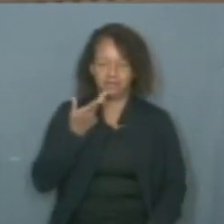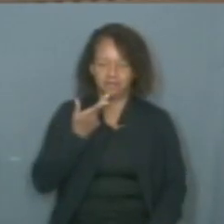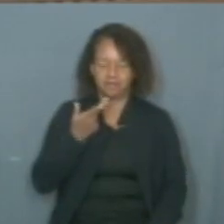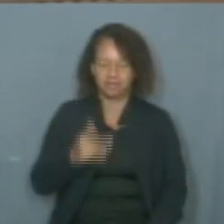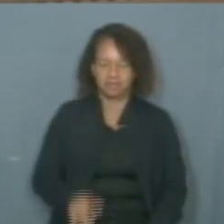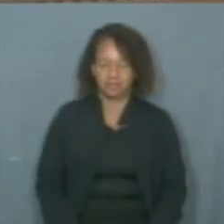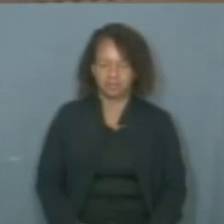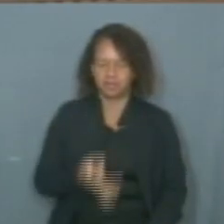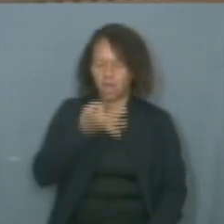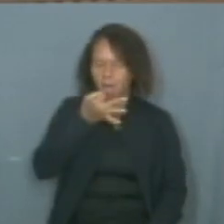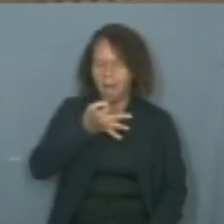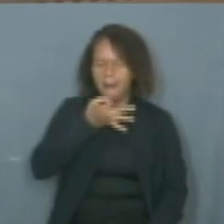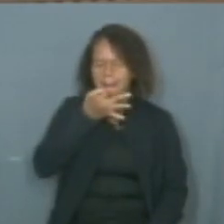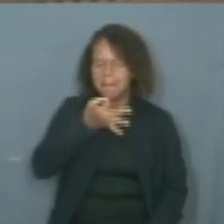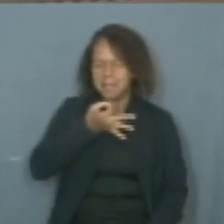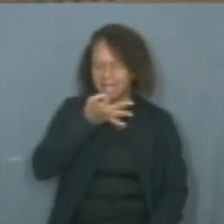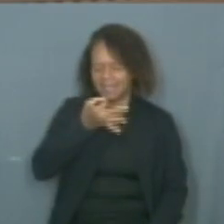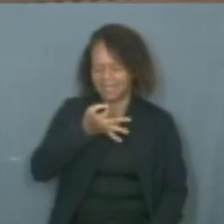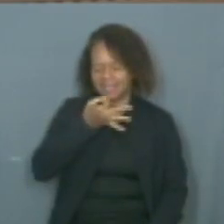venho comentar um pouco,